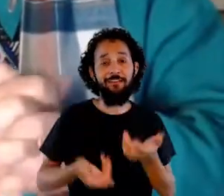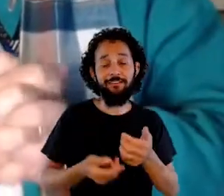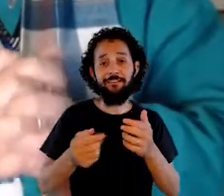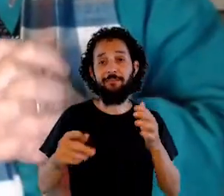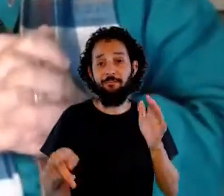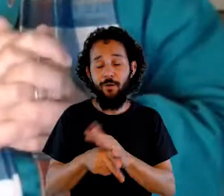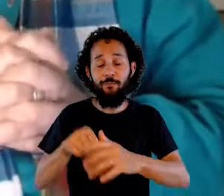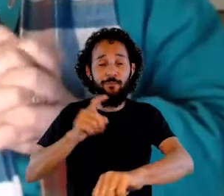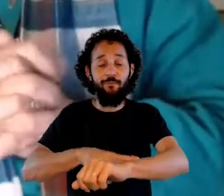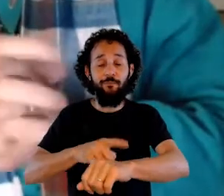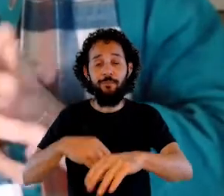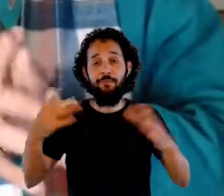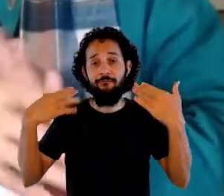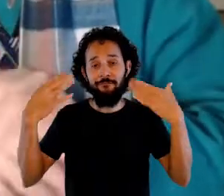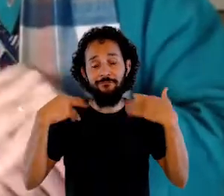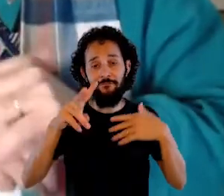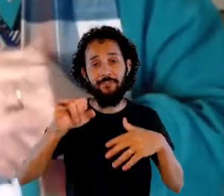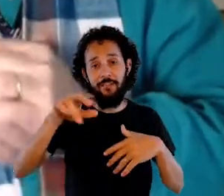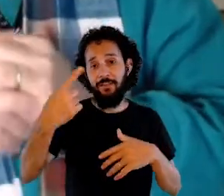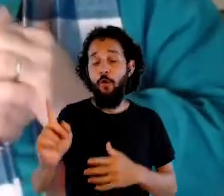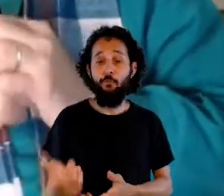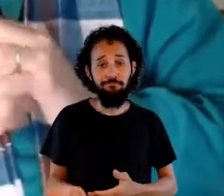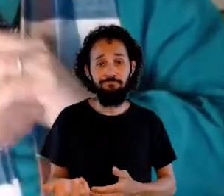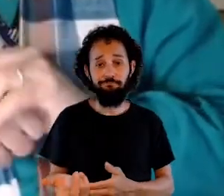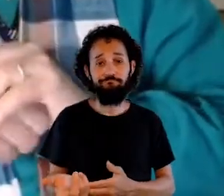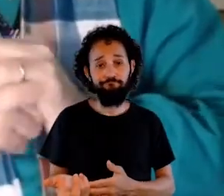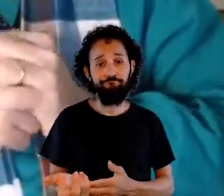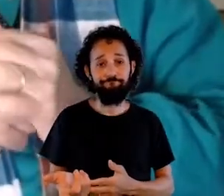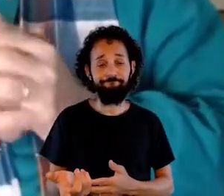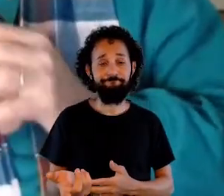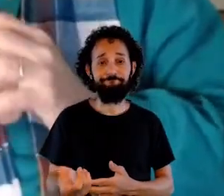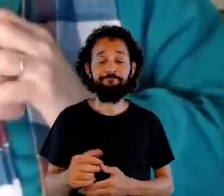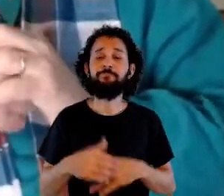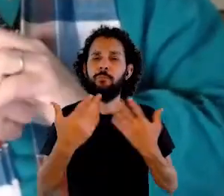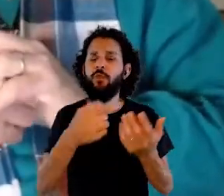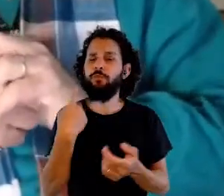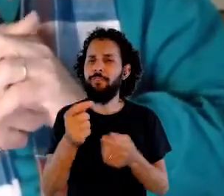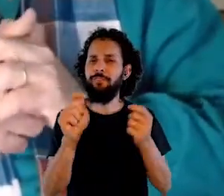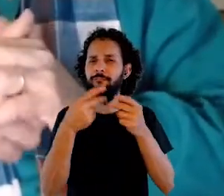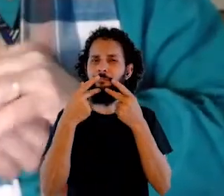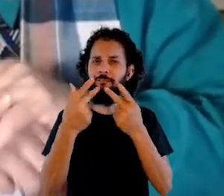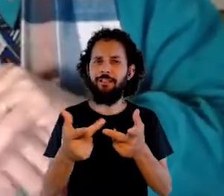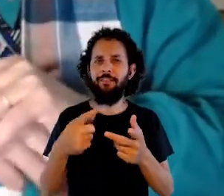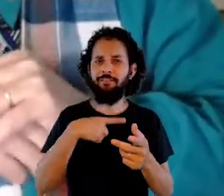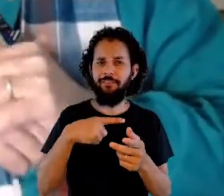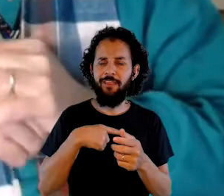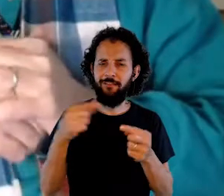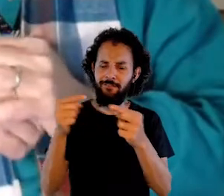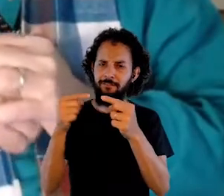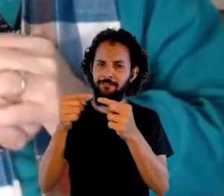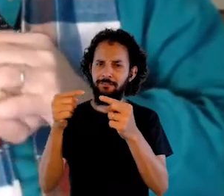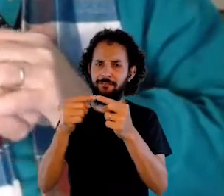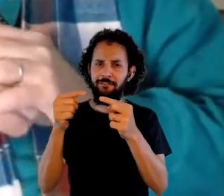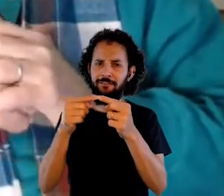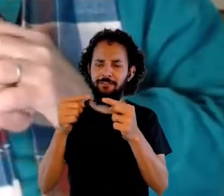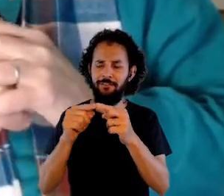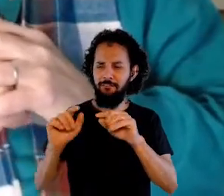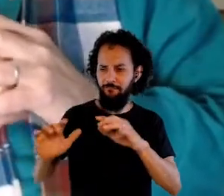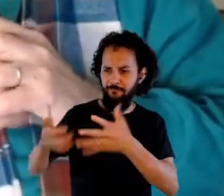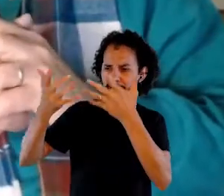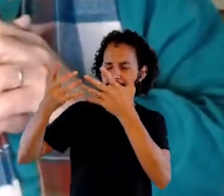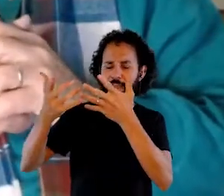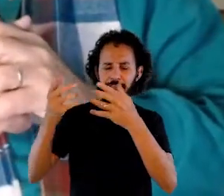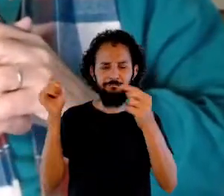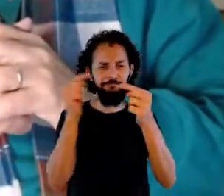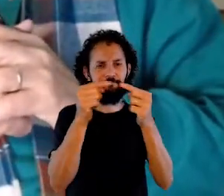colheita. Uhum. A gente pode falar que tem essa correlação entre essas festas com